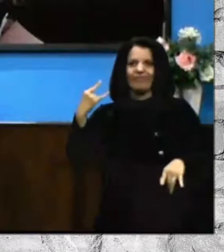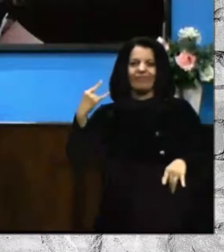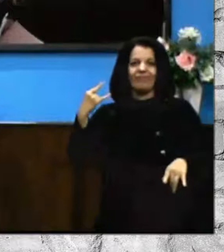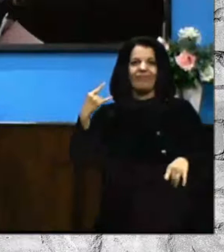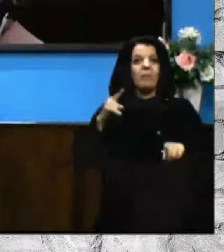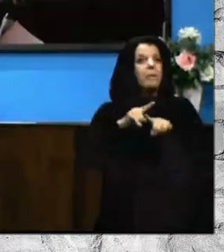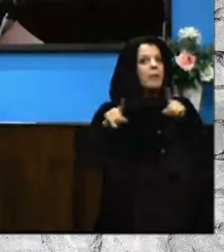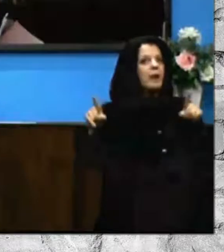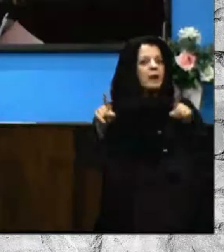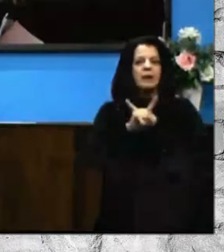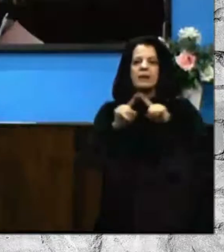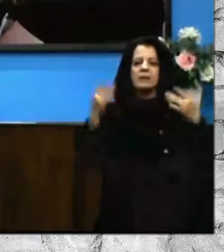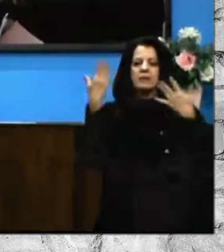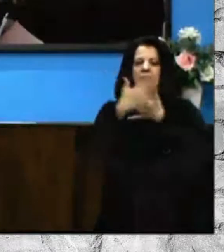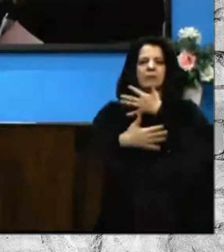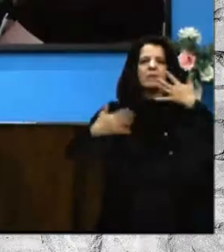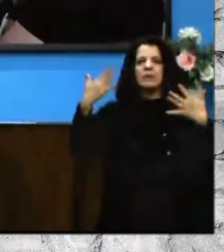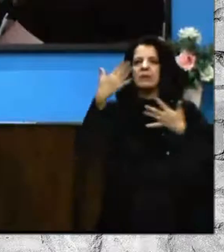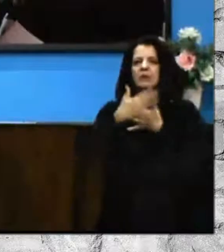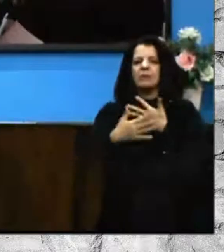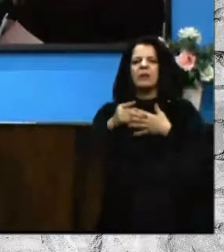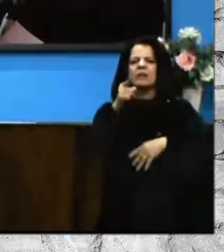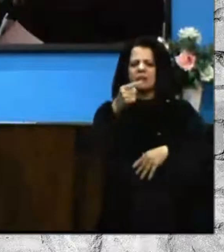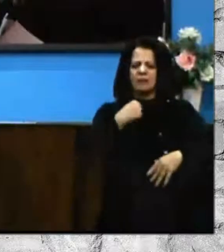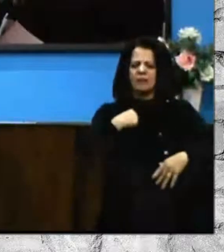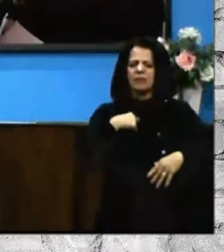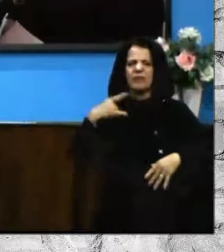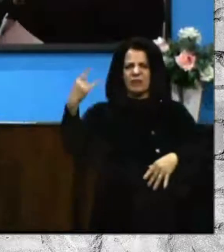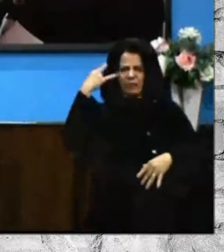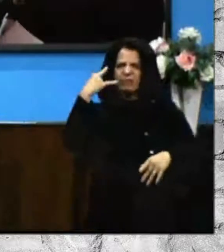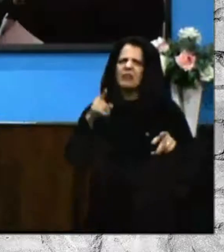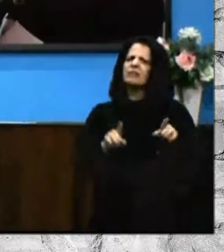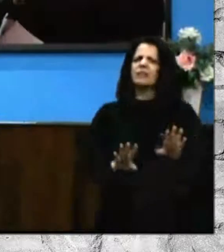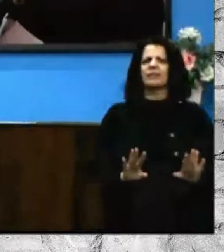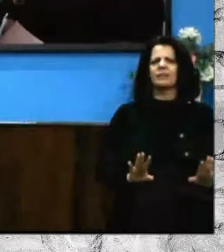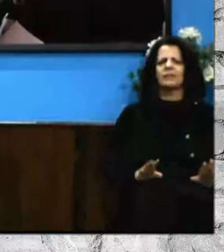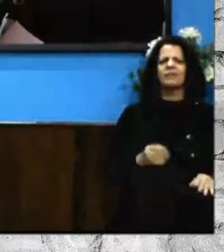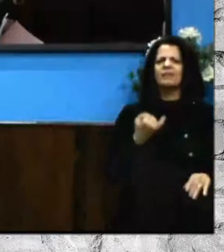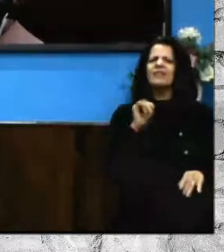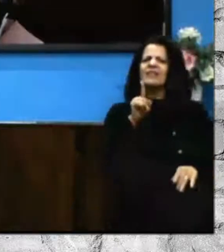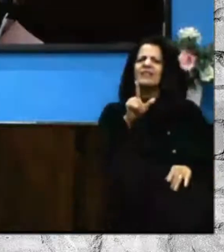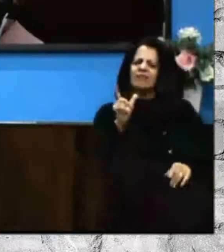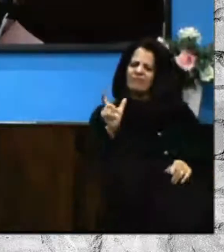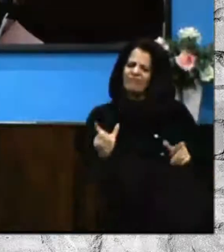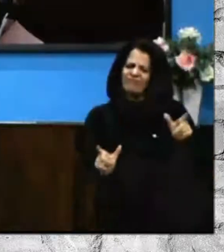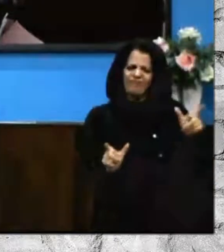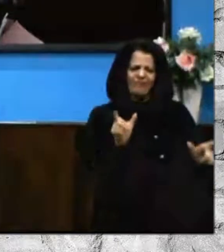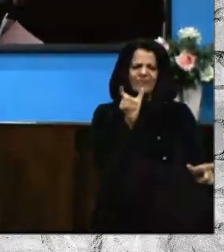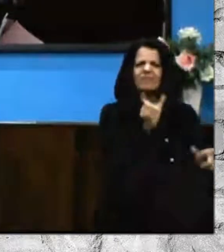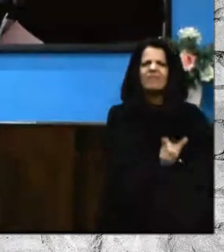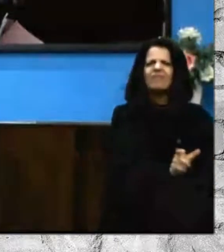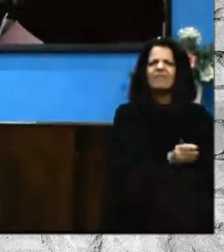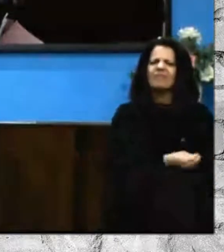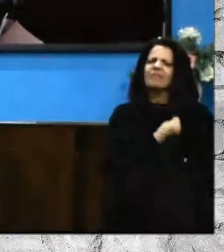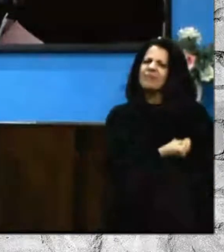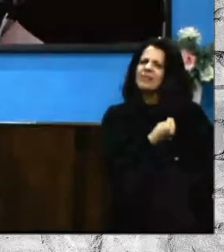não impede que sejamos tentados. E se houve alguém neste mundo que viveu, não é, no pleno